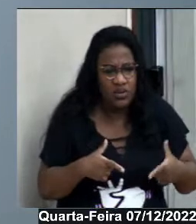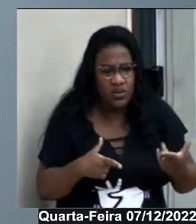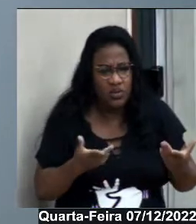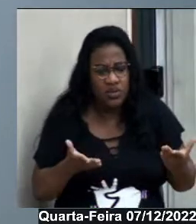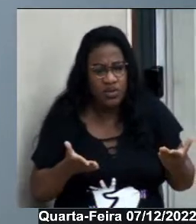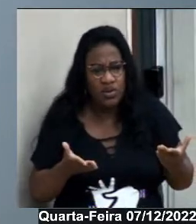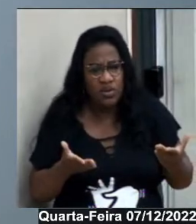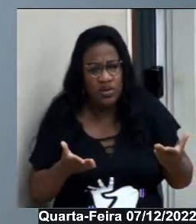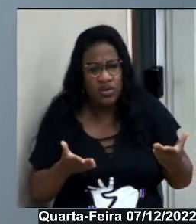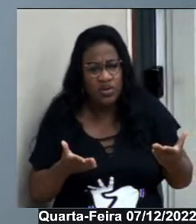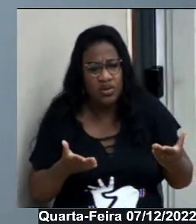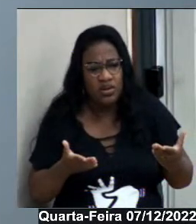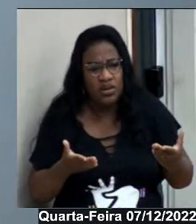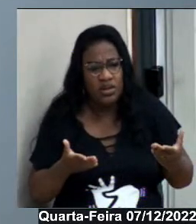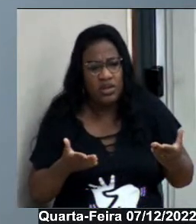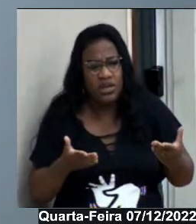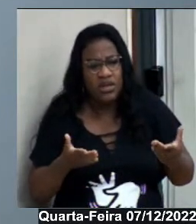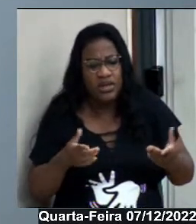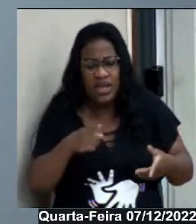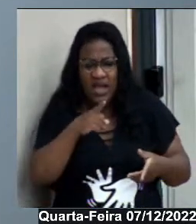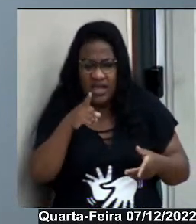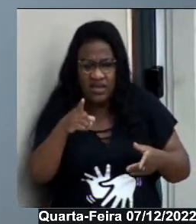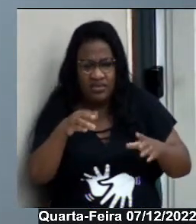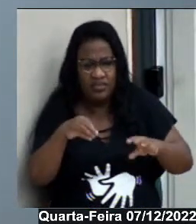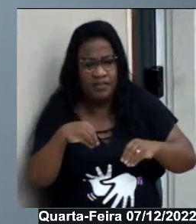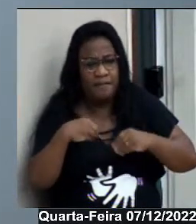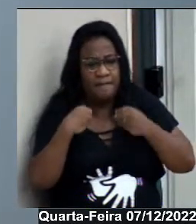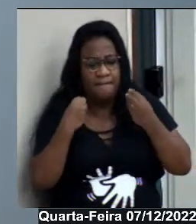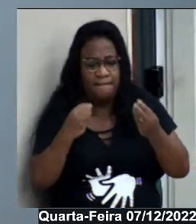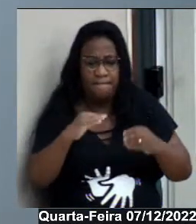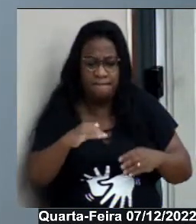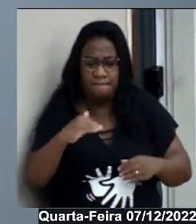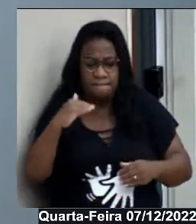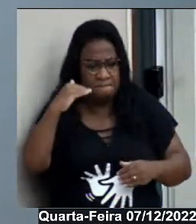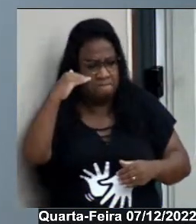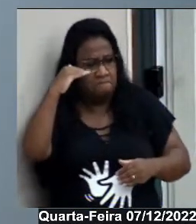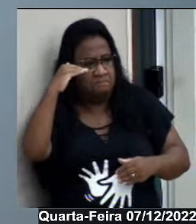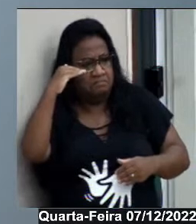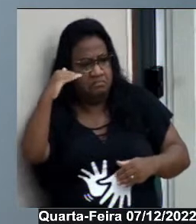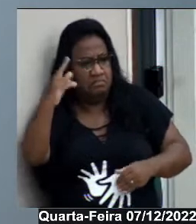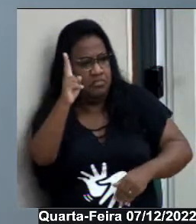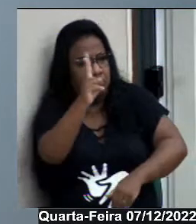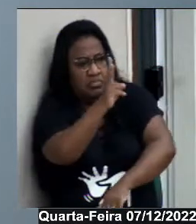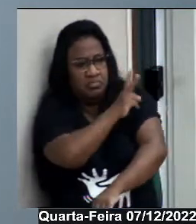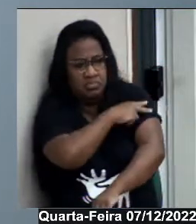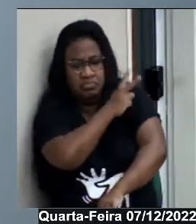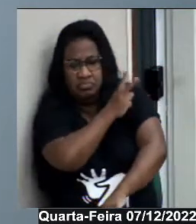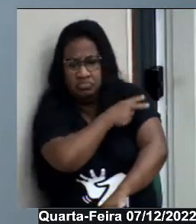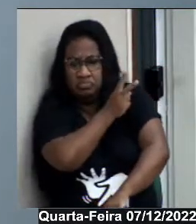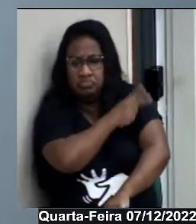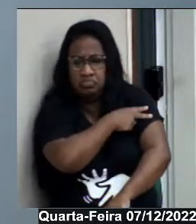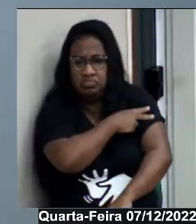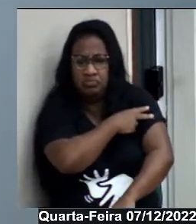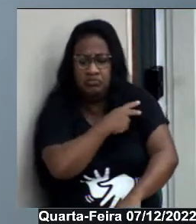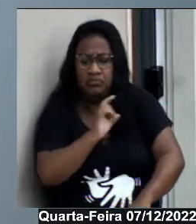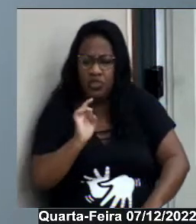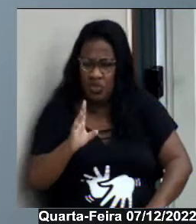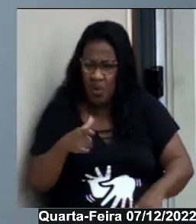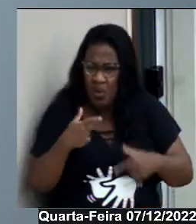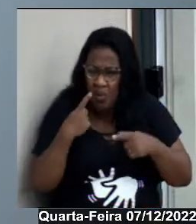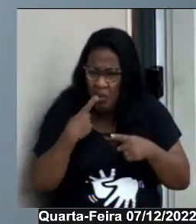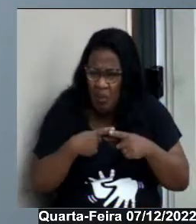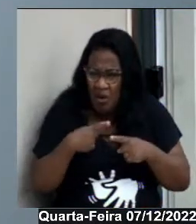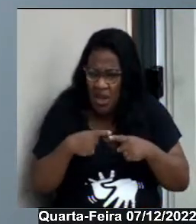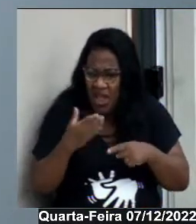ruas. E para uma pessoa ser basicamente um cargo comissionado, né, trabalhando na escolta do